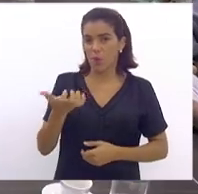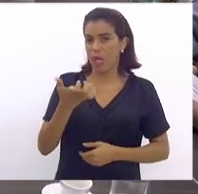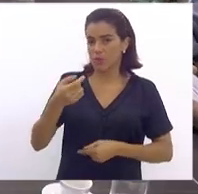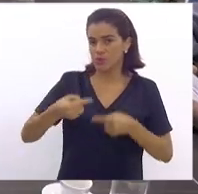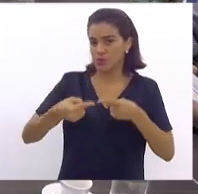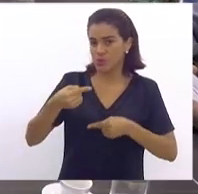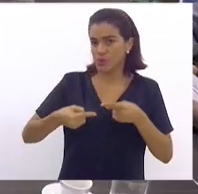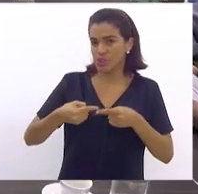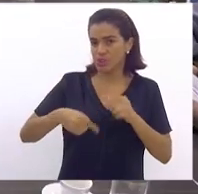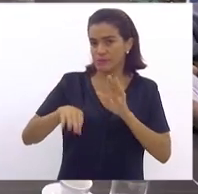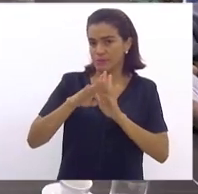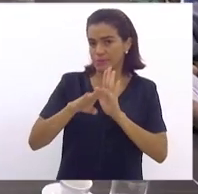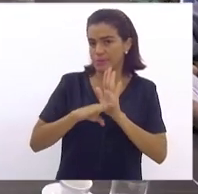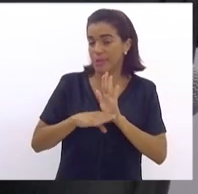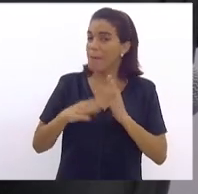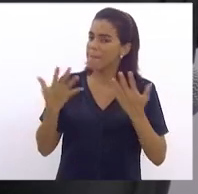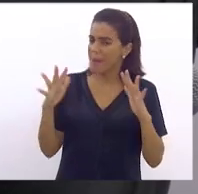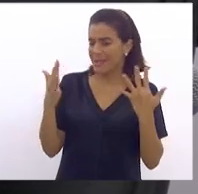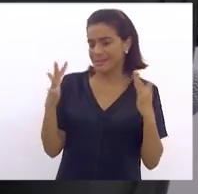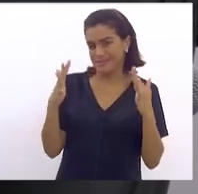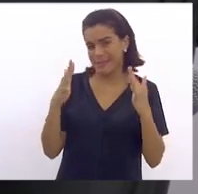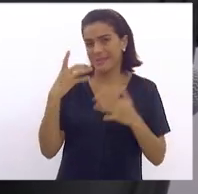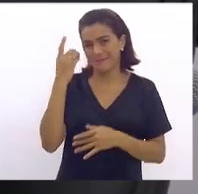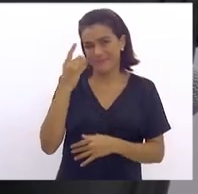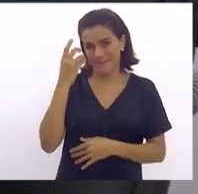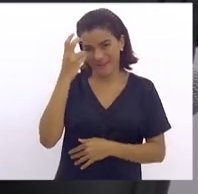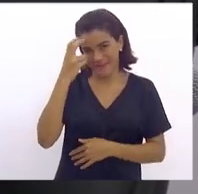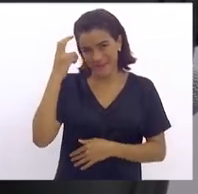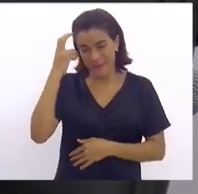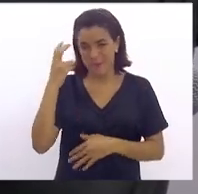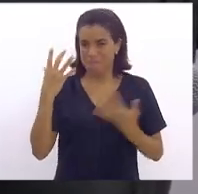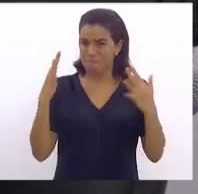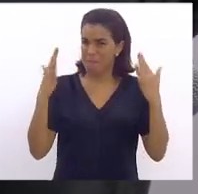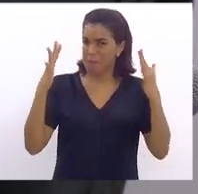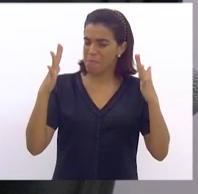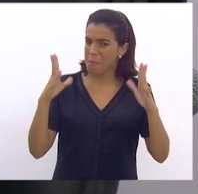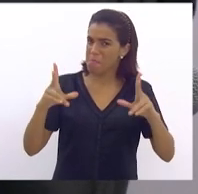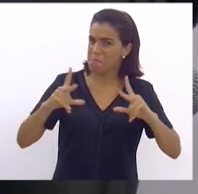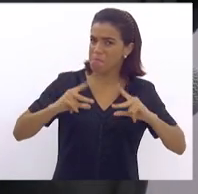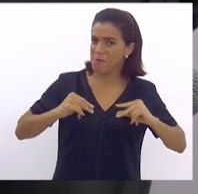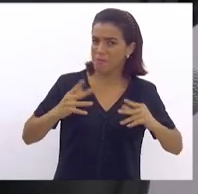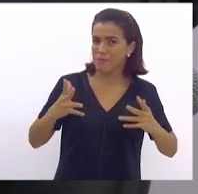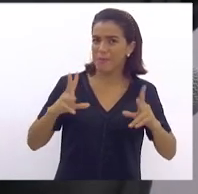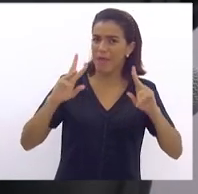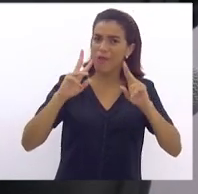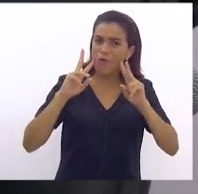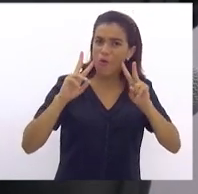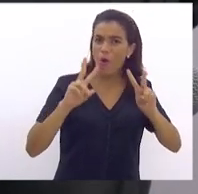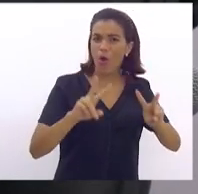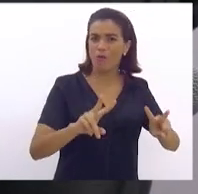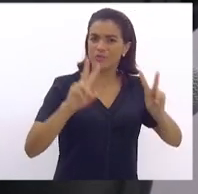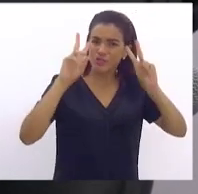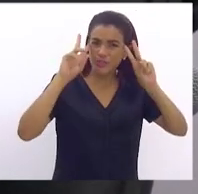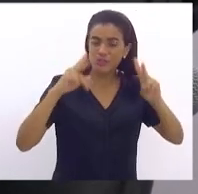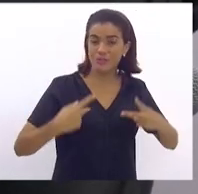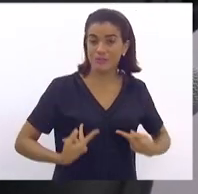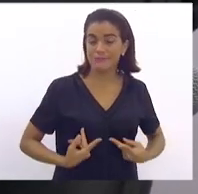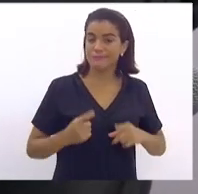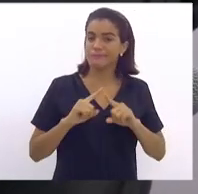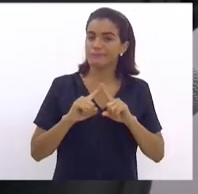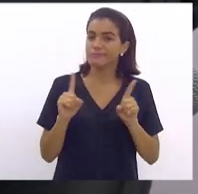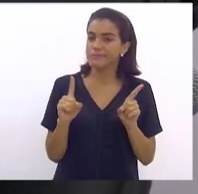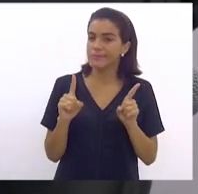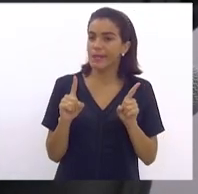matéria. Obviamente, parabenizar a deputada Verônica pela iniciativa, absolutamente meritória, humanitária. Agora,